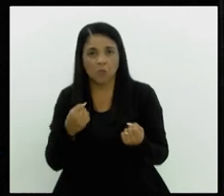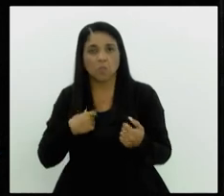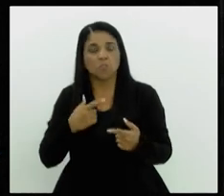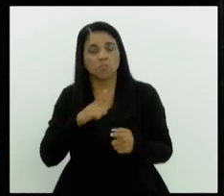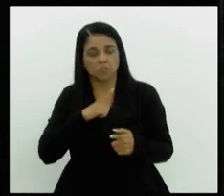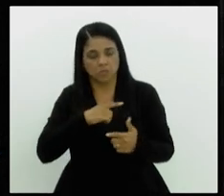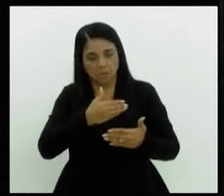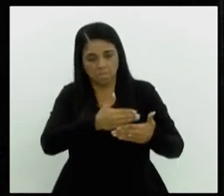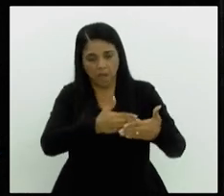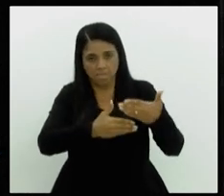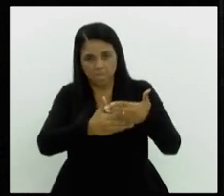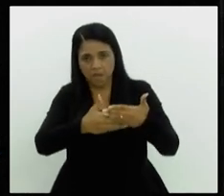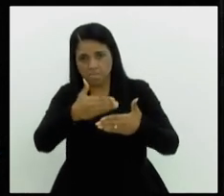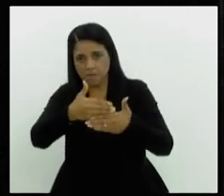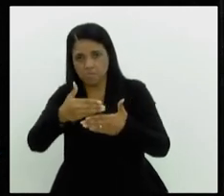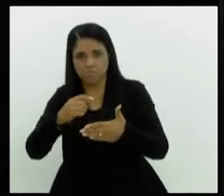barricadas.